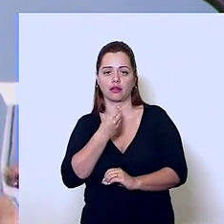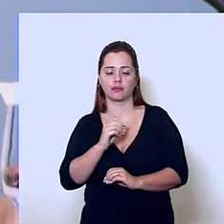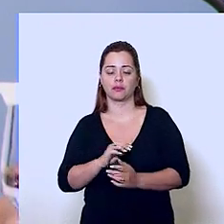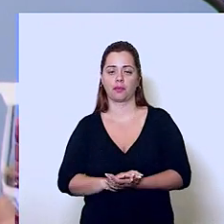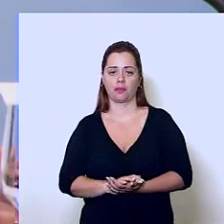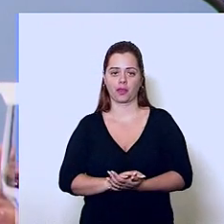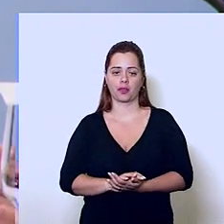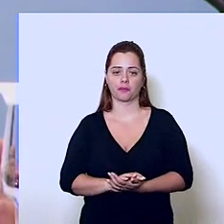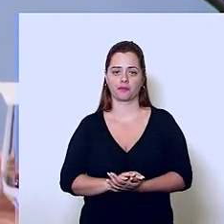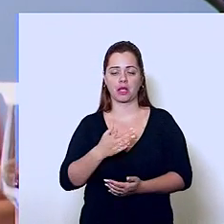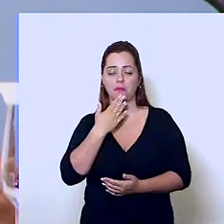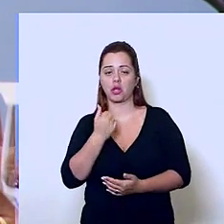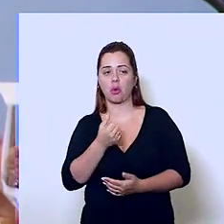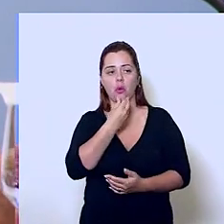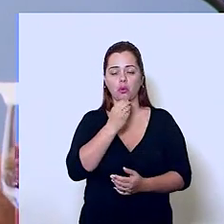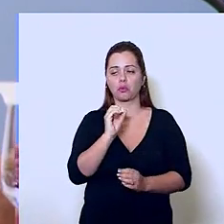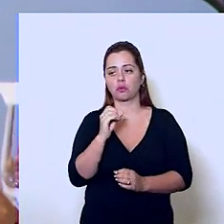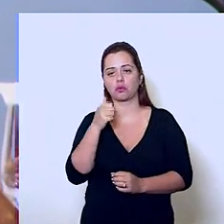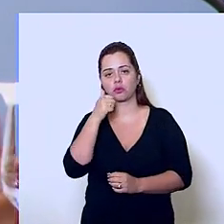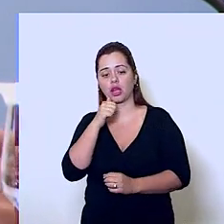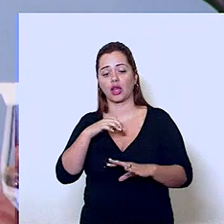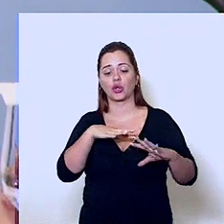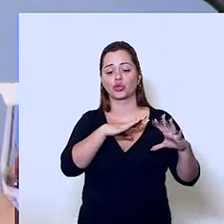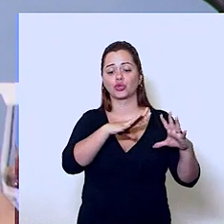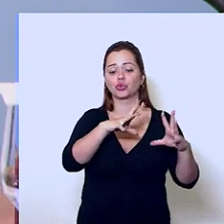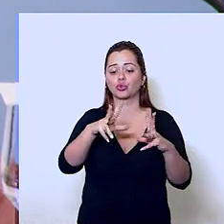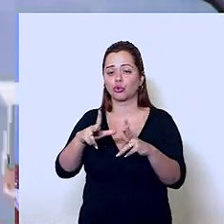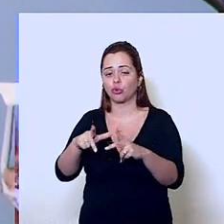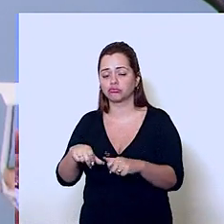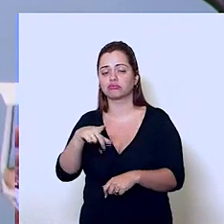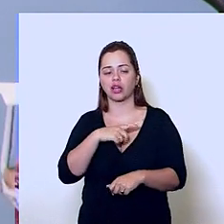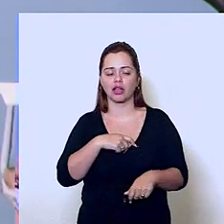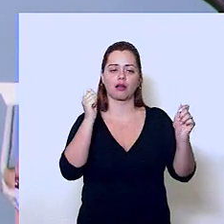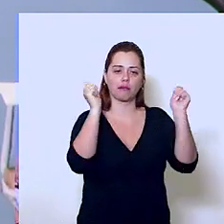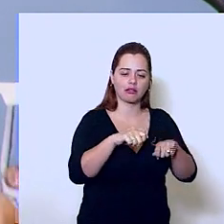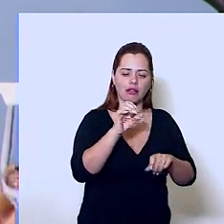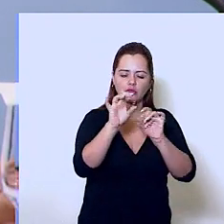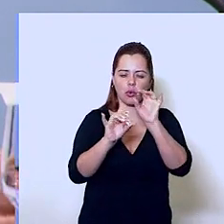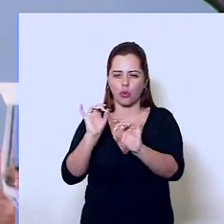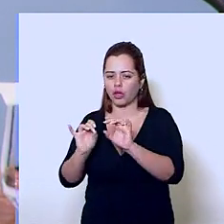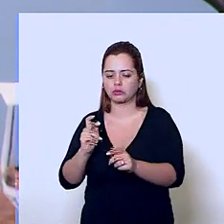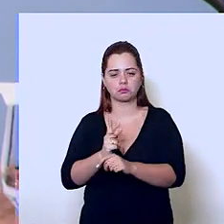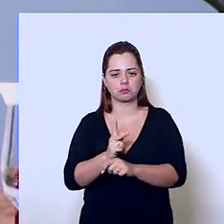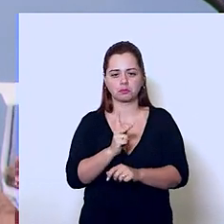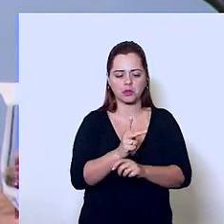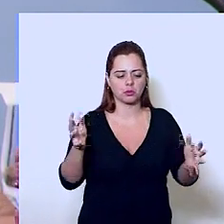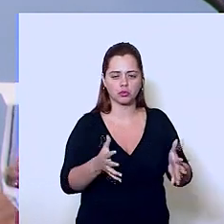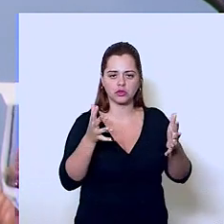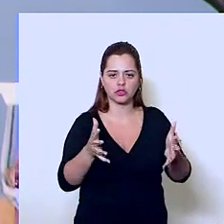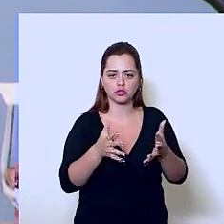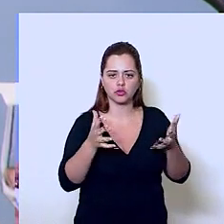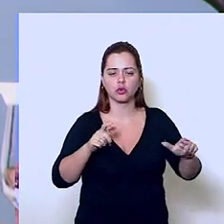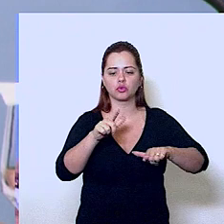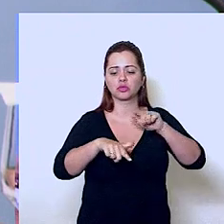melhor. Todos nós tínhamos a capacidade de cada um e ele sempre incentivou o trabalho de todas